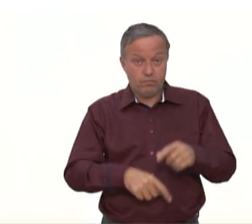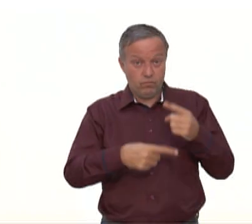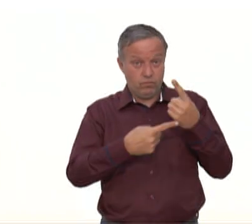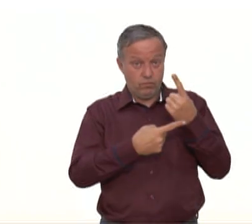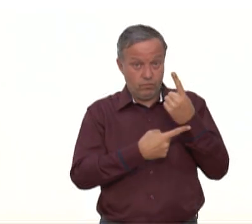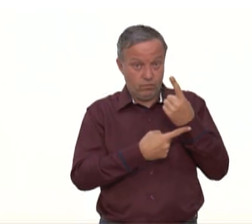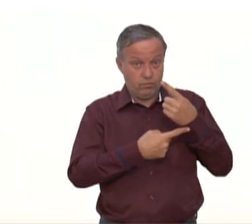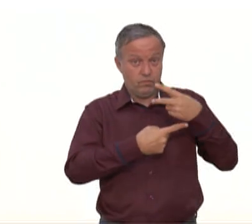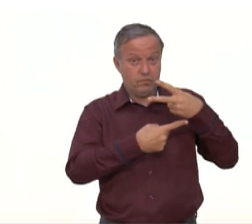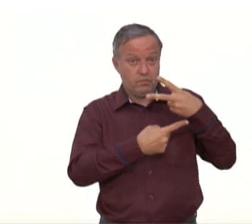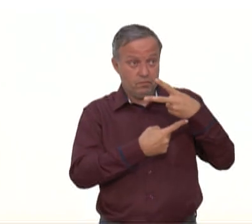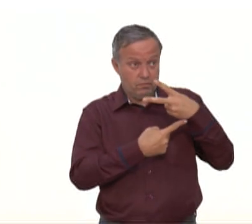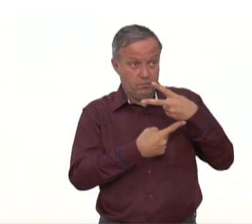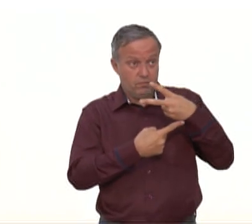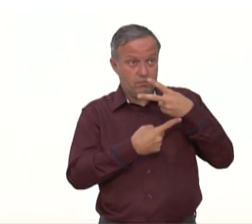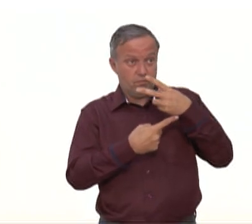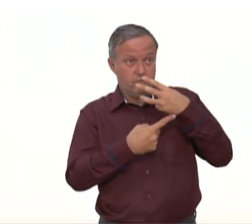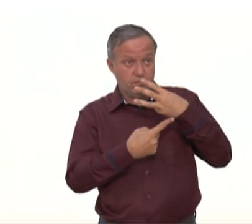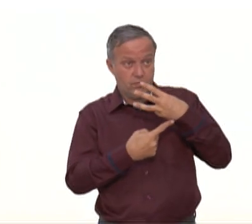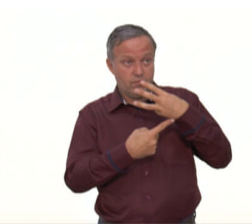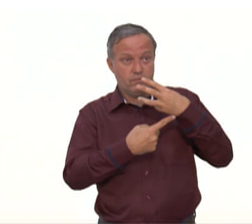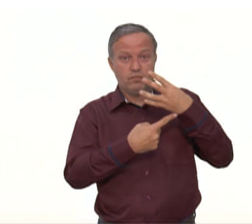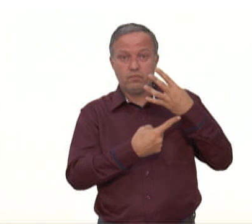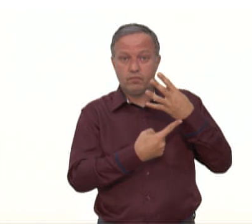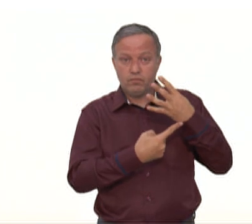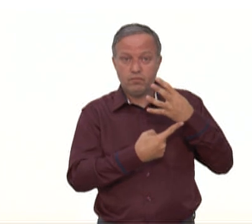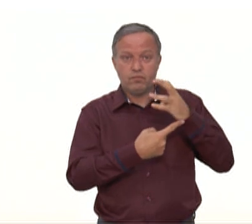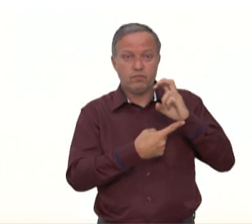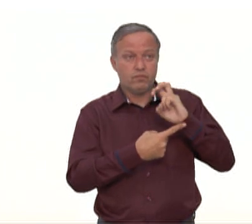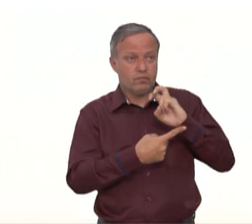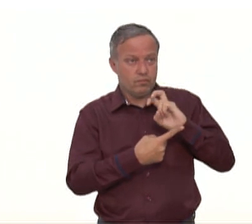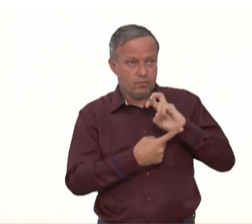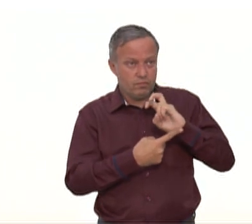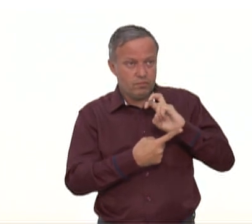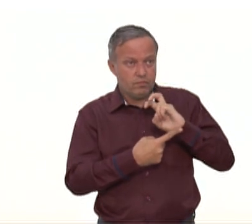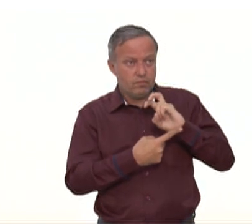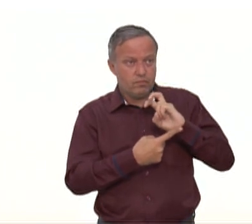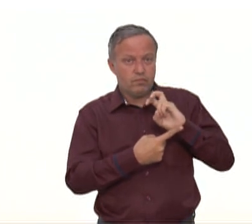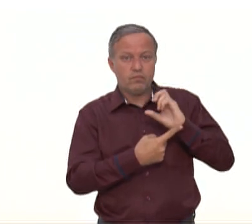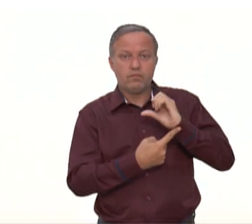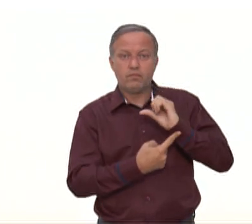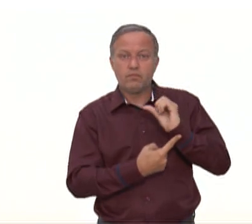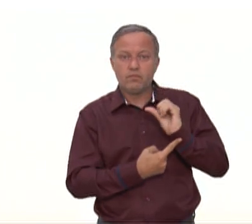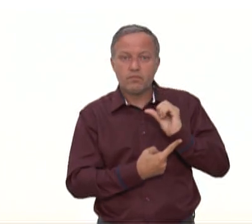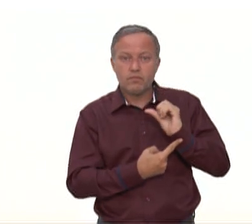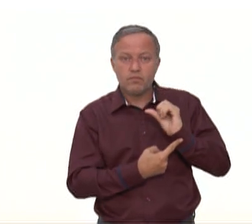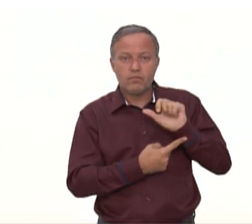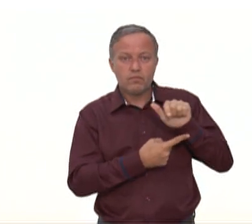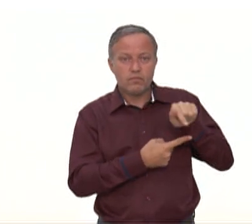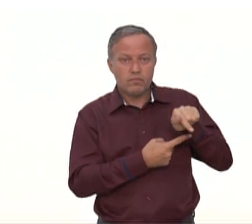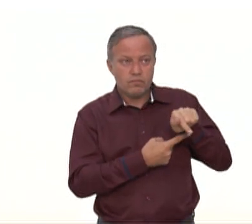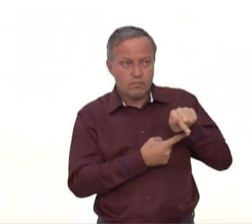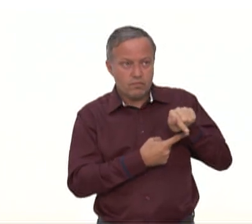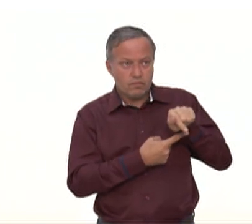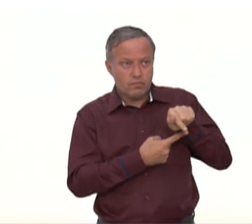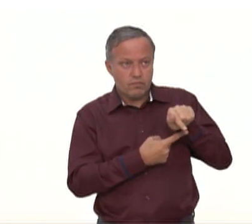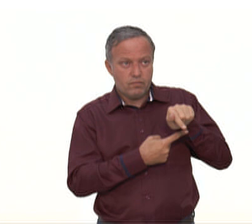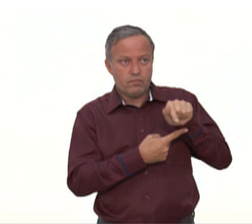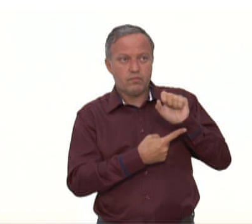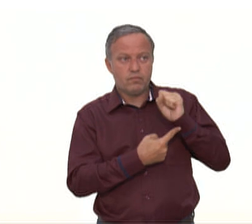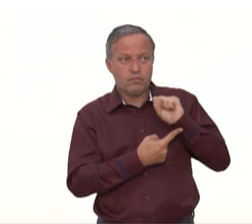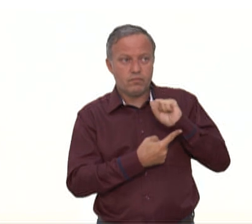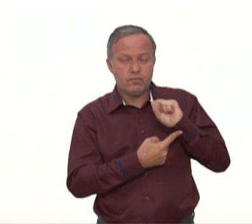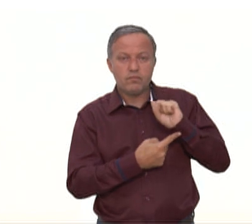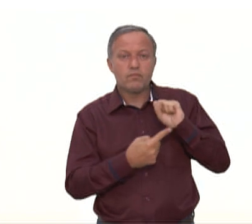porcelana, alumínio, nylon, vidro, ouro, mercúrio, madeira.